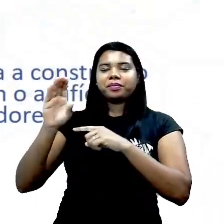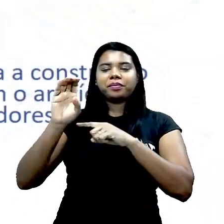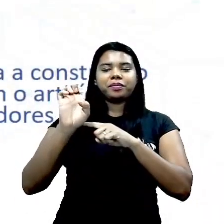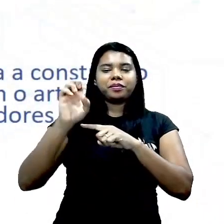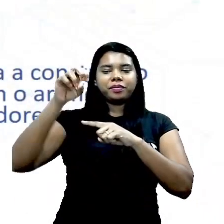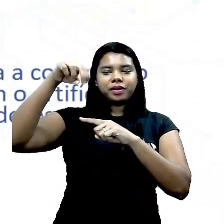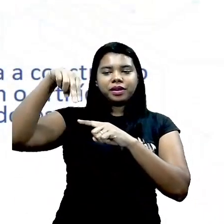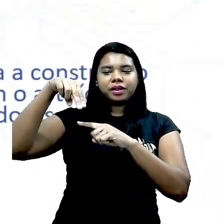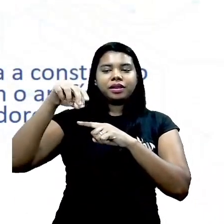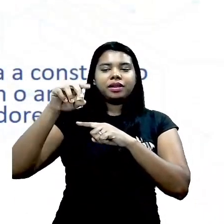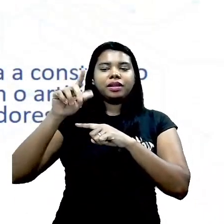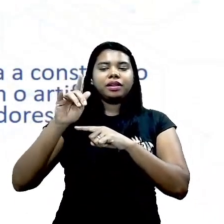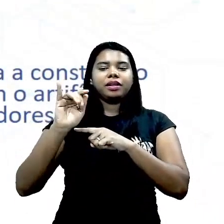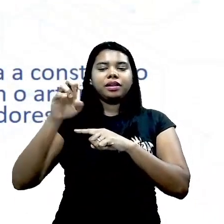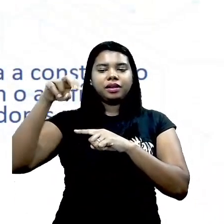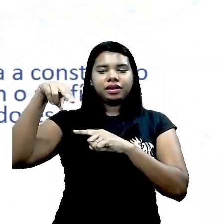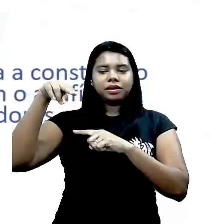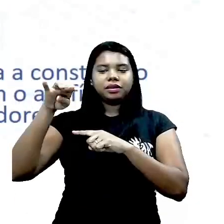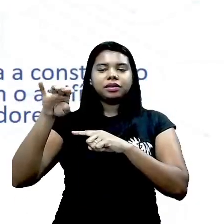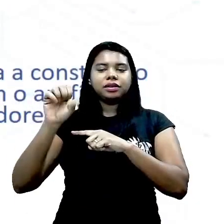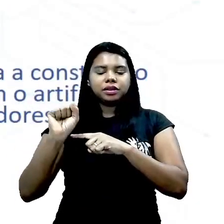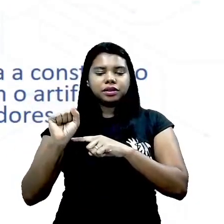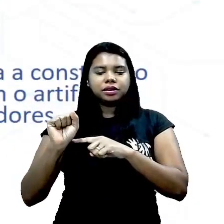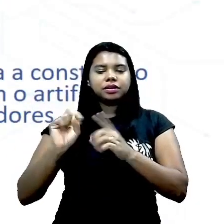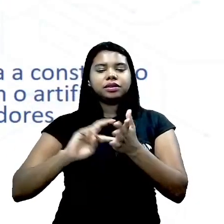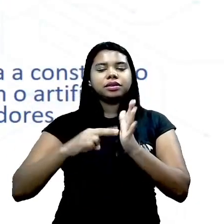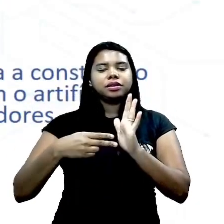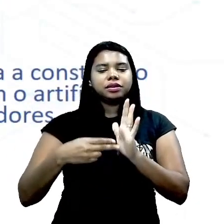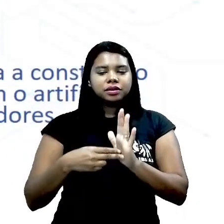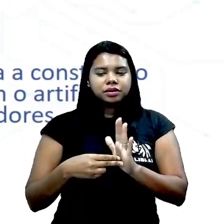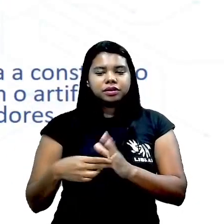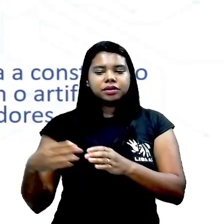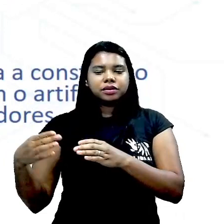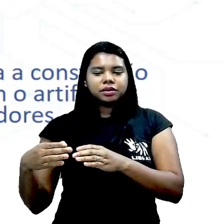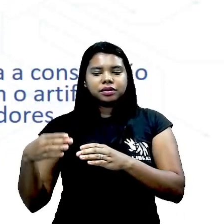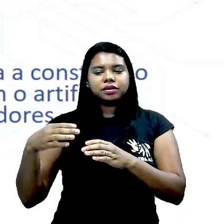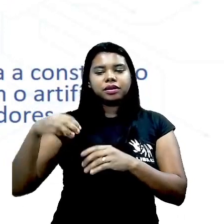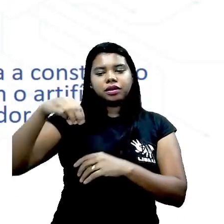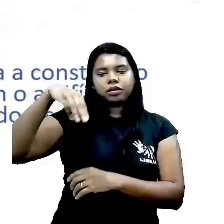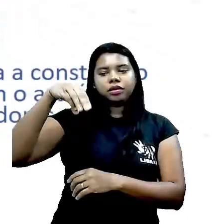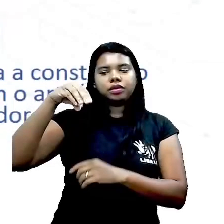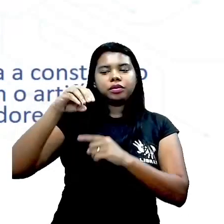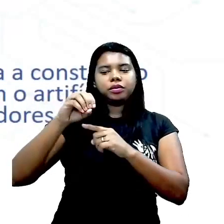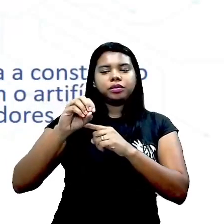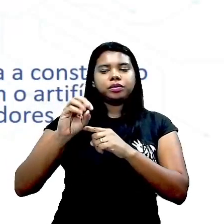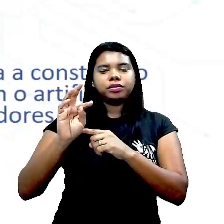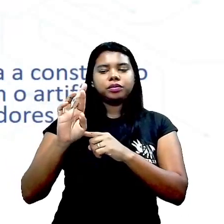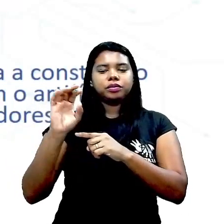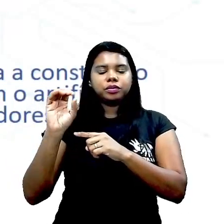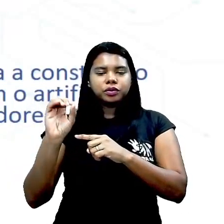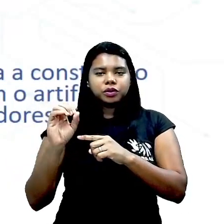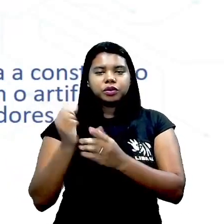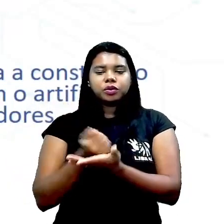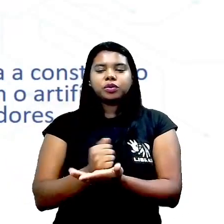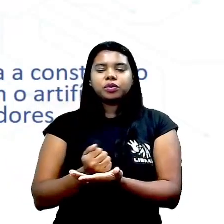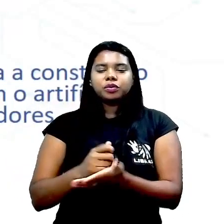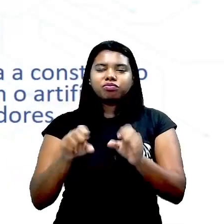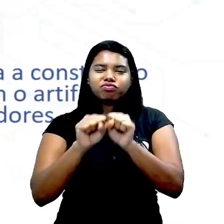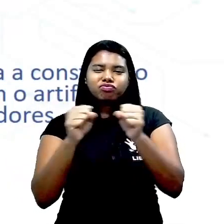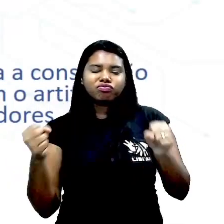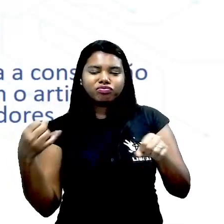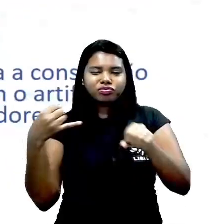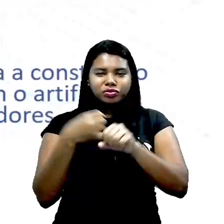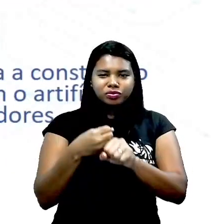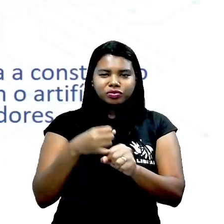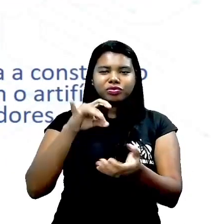game engines, que é chamado motor, né, de jogos. Então, as engines ou game engines são sistemas totalmente